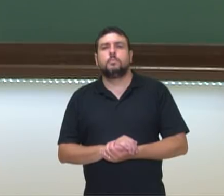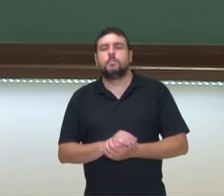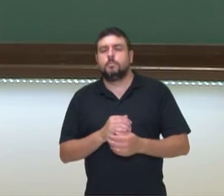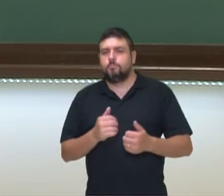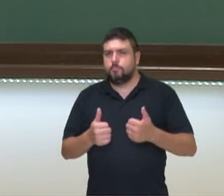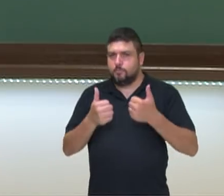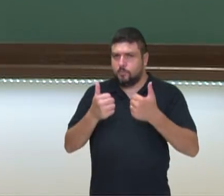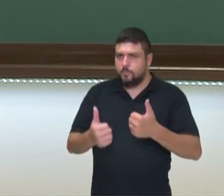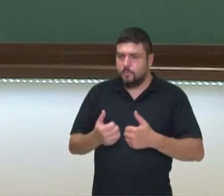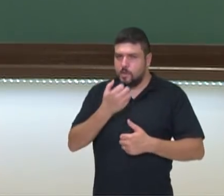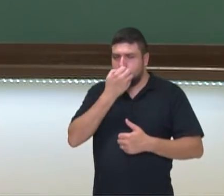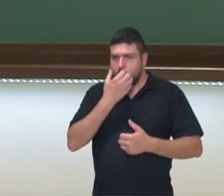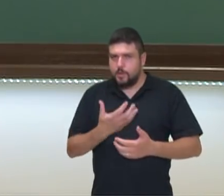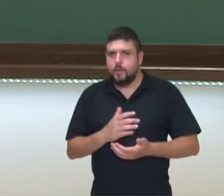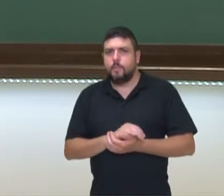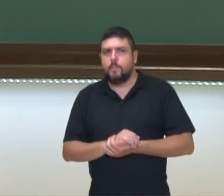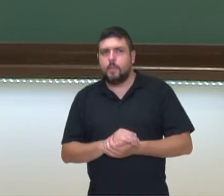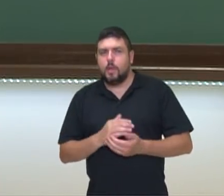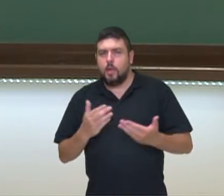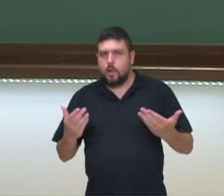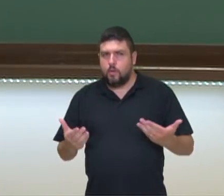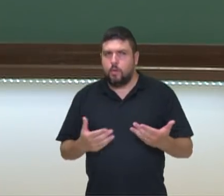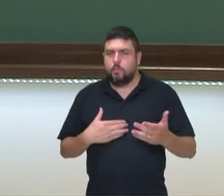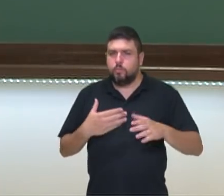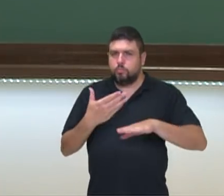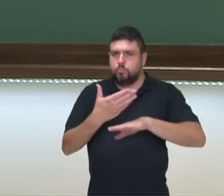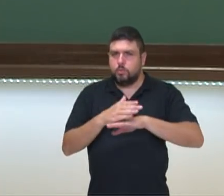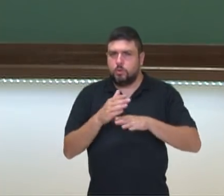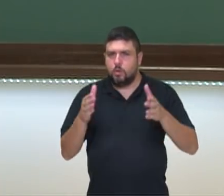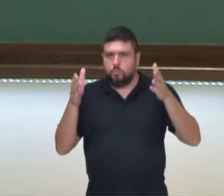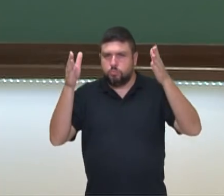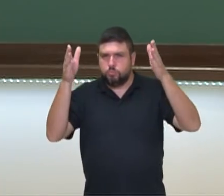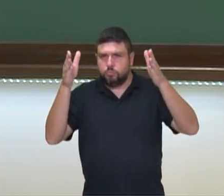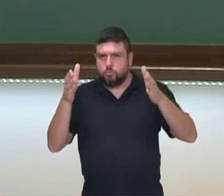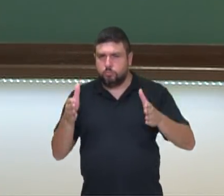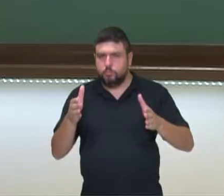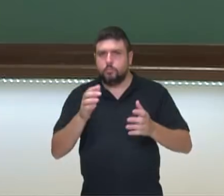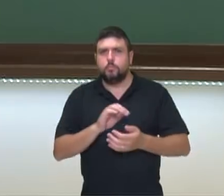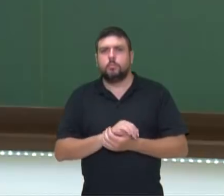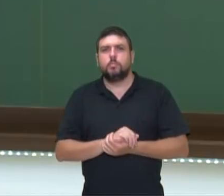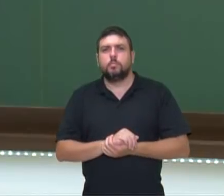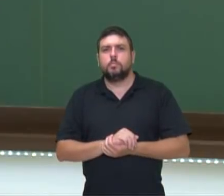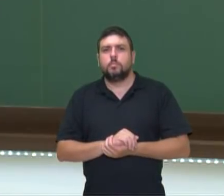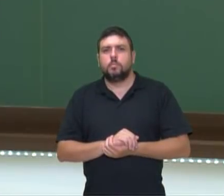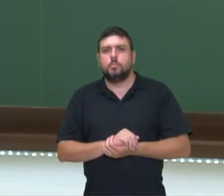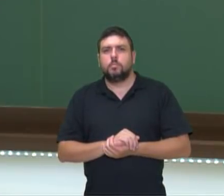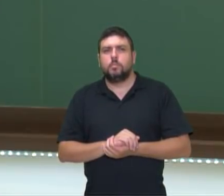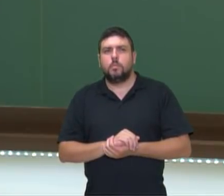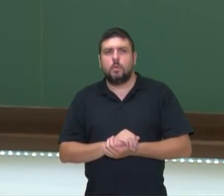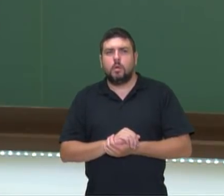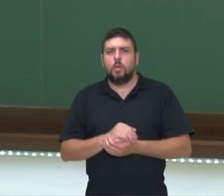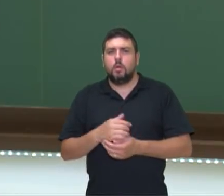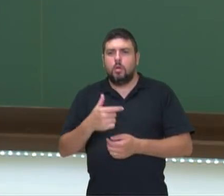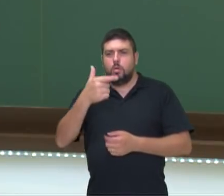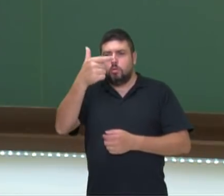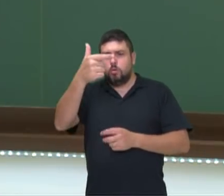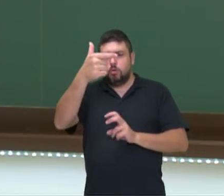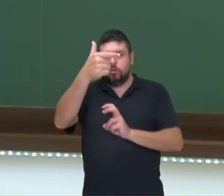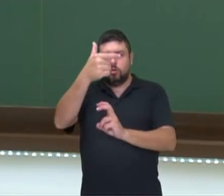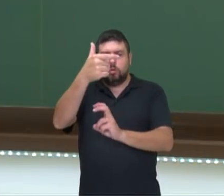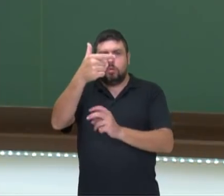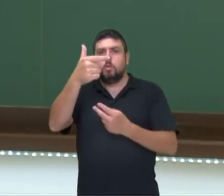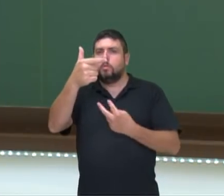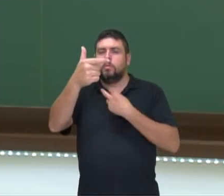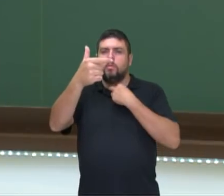Muito bem, fizeram? Vamos pelo algoritmo? Vamos fazer o algoritmo aqui então. Não consigo tirar 5 de 2, então faço o quê? Transformo